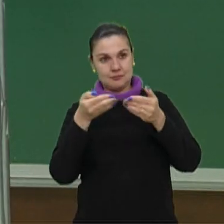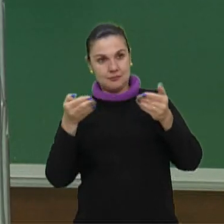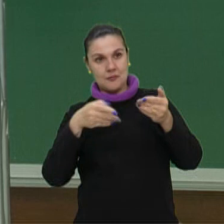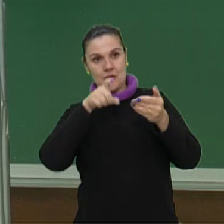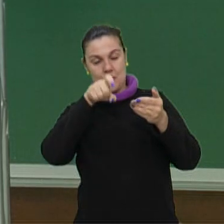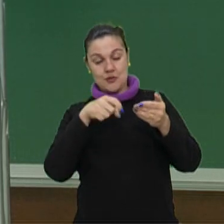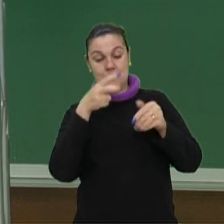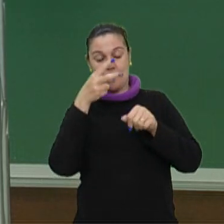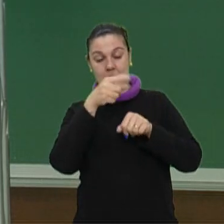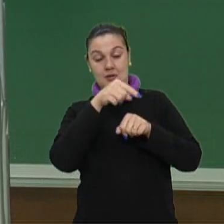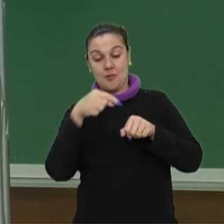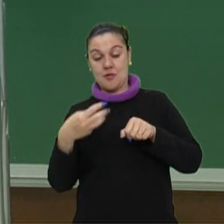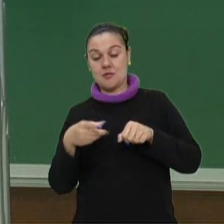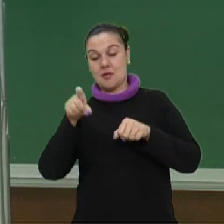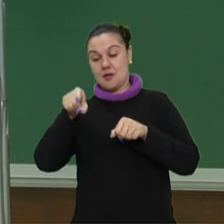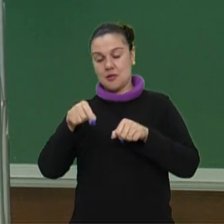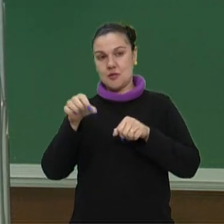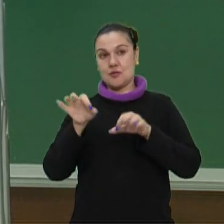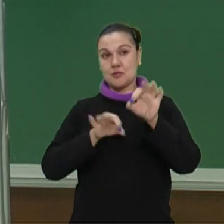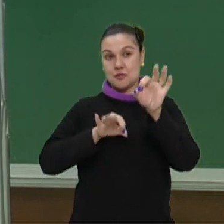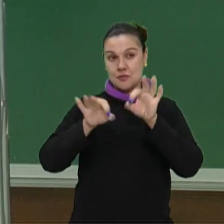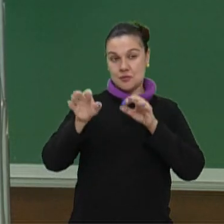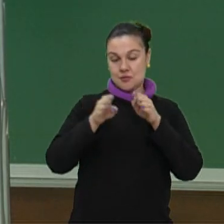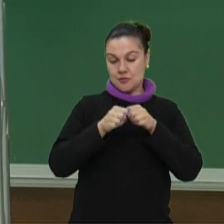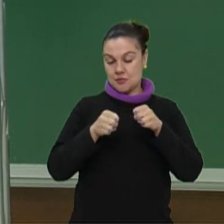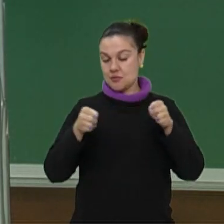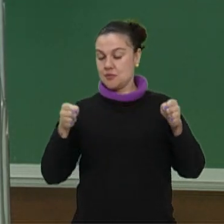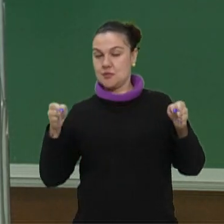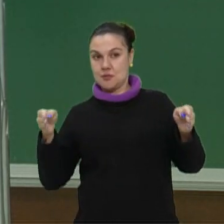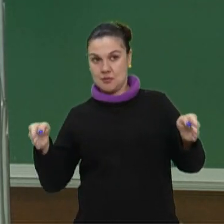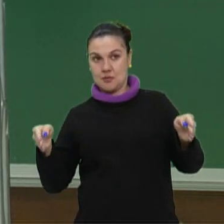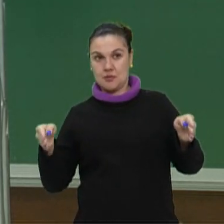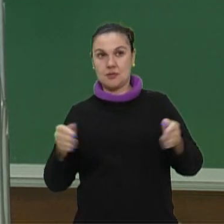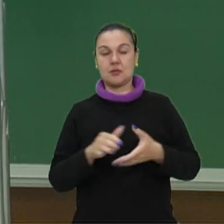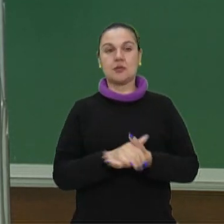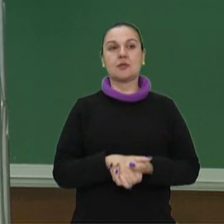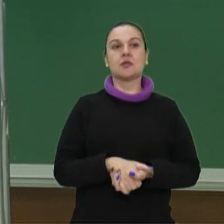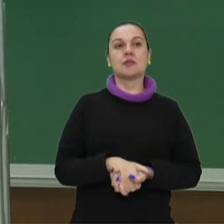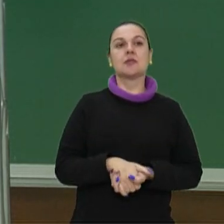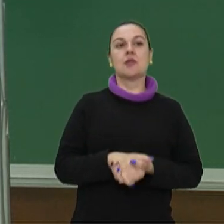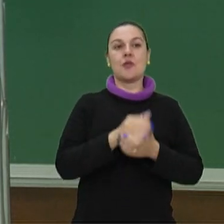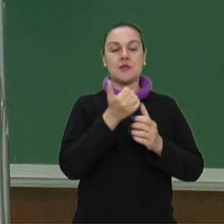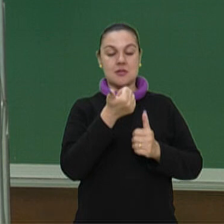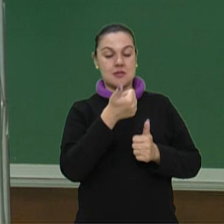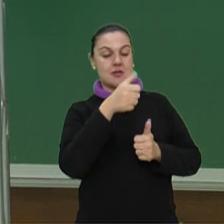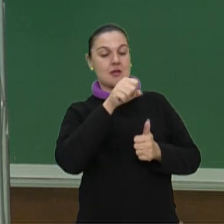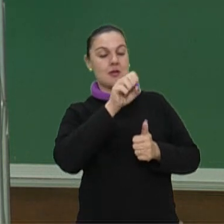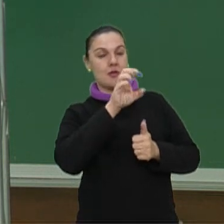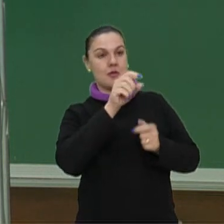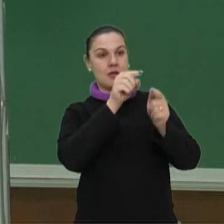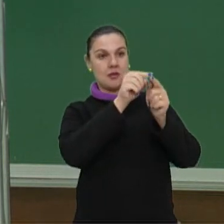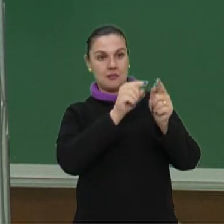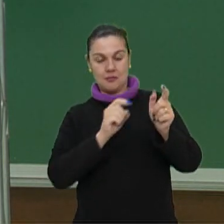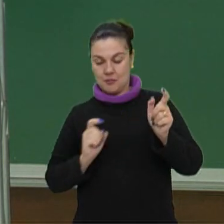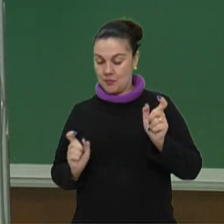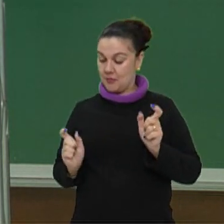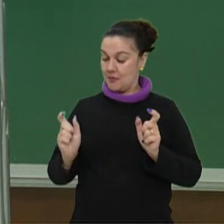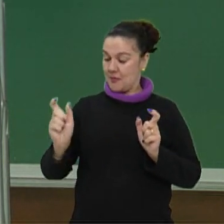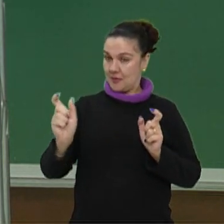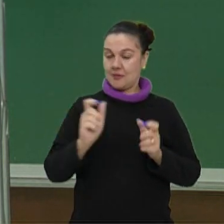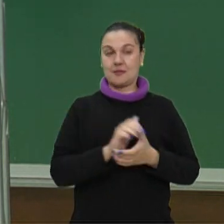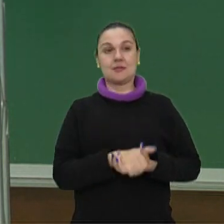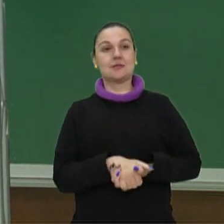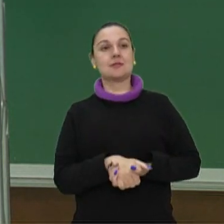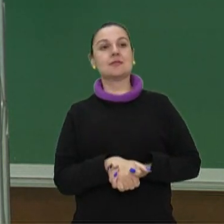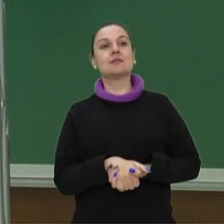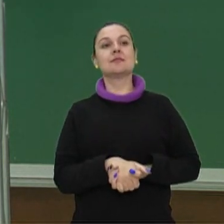menos 3x. Né? Organizando isso, né, de uma outra forma, ou seja, pegando esse 180 pelo princípio aditivo, ele vai